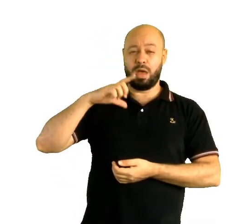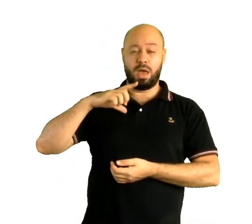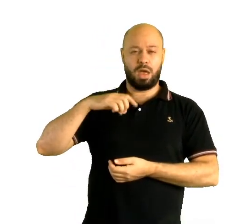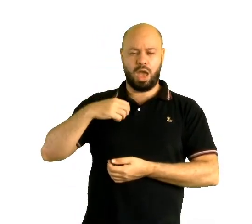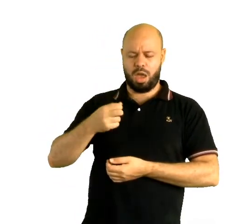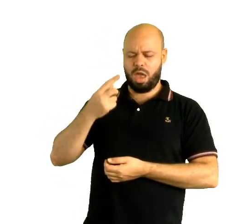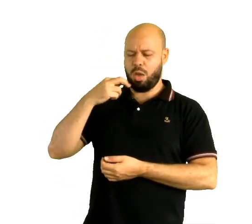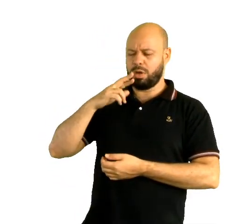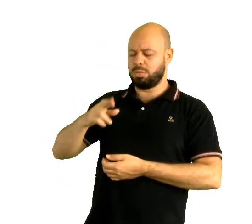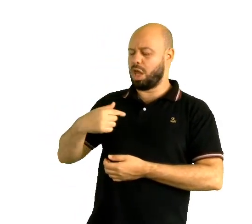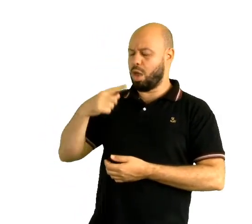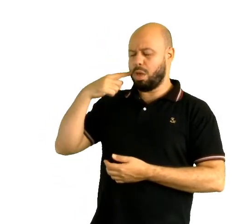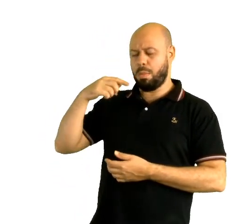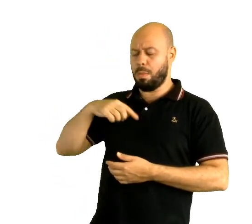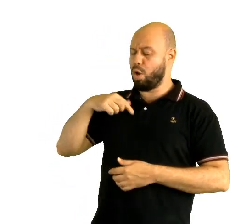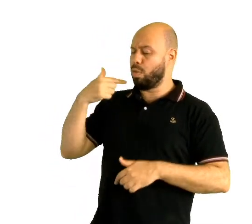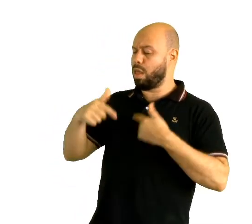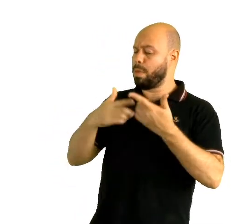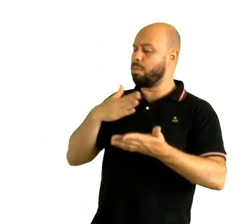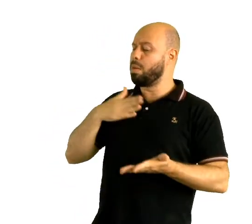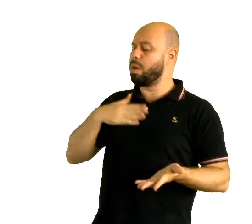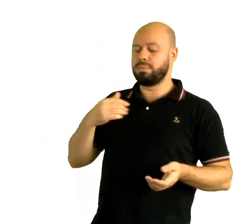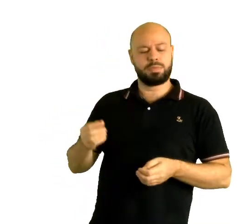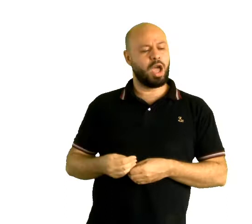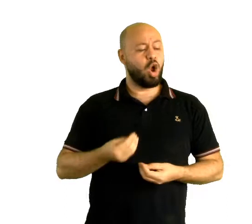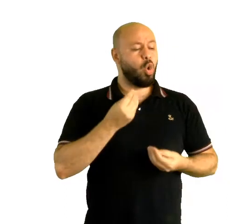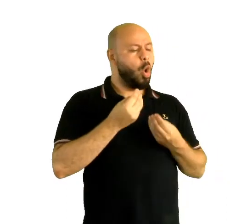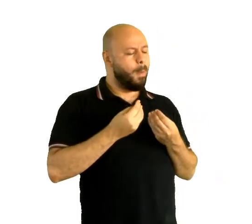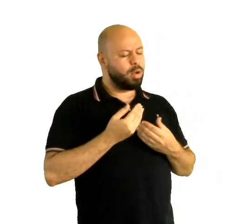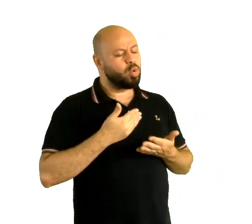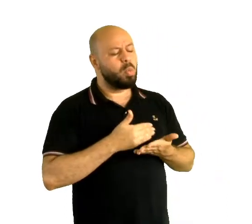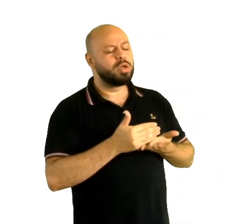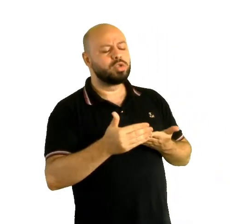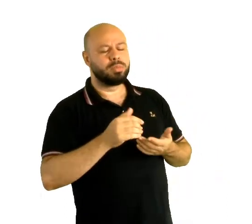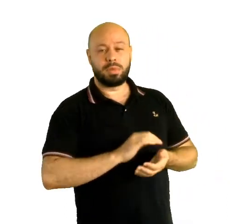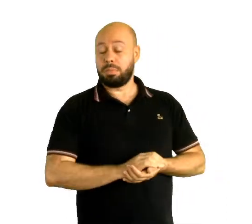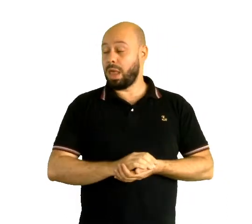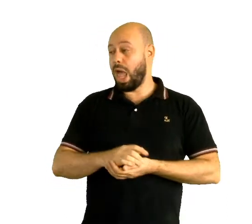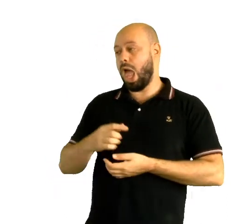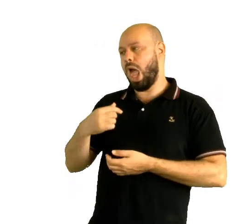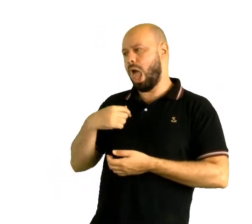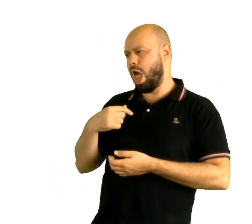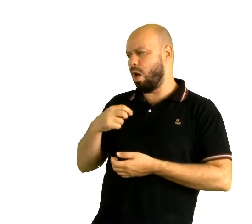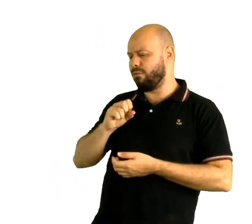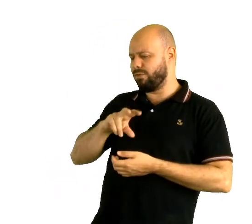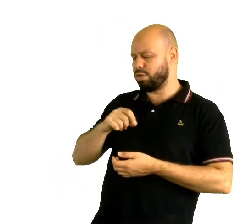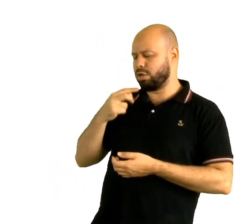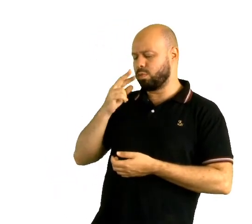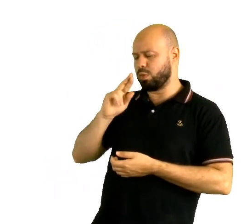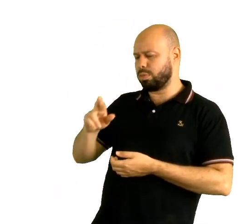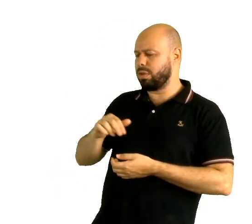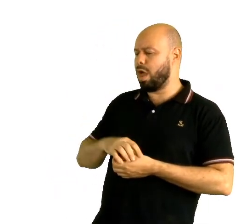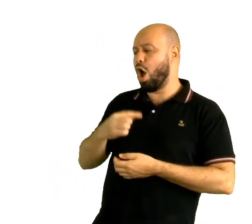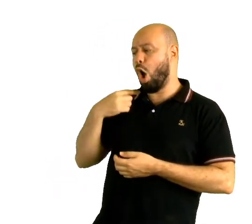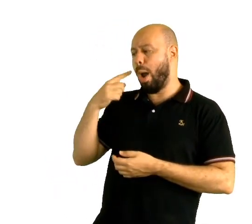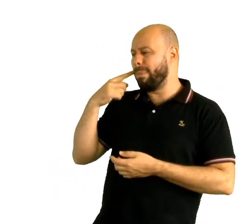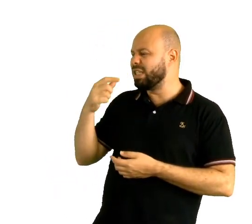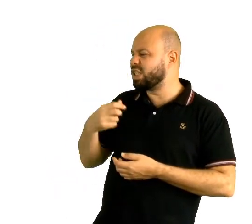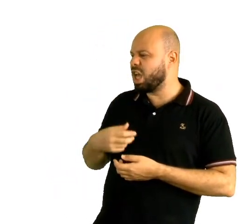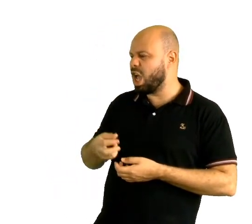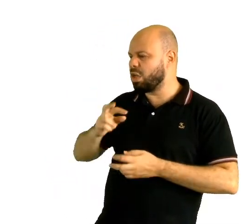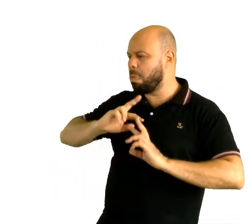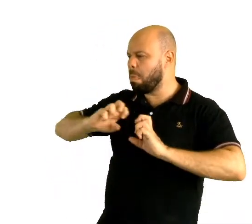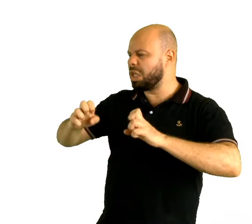meu trabalho. Como foi o seu começo? No princípio, não viam muito